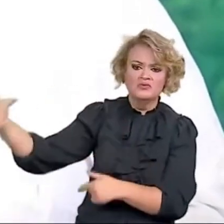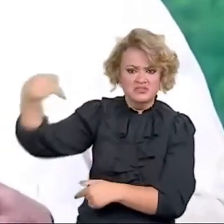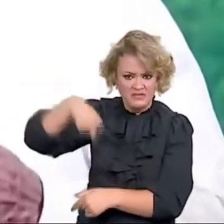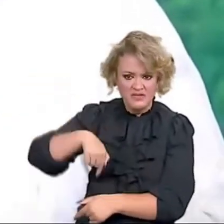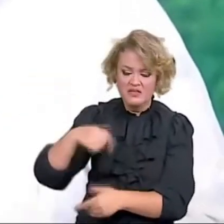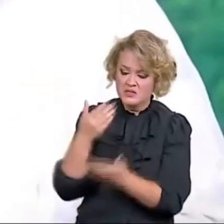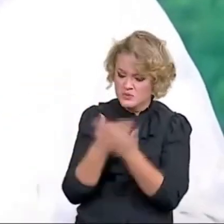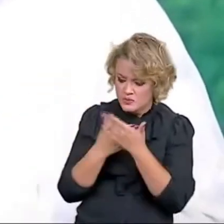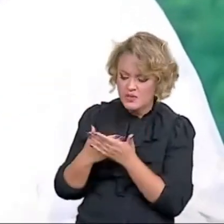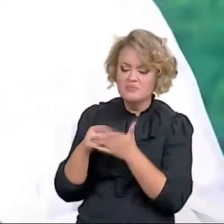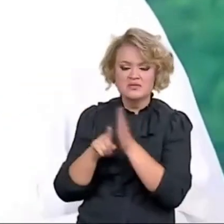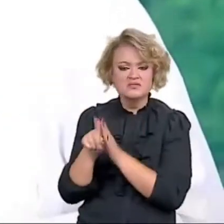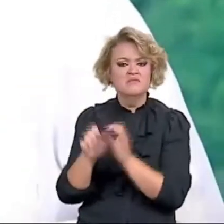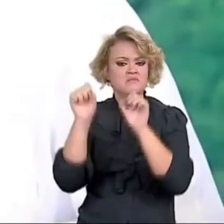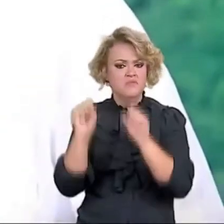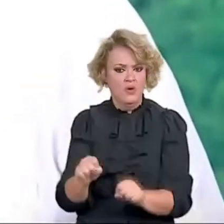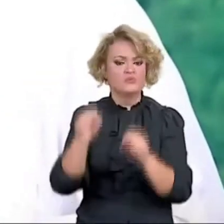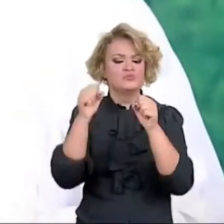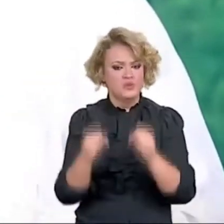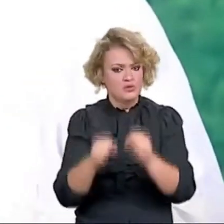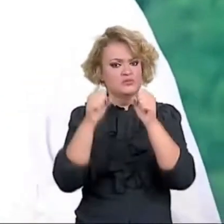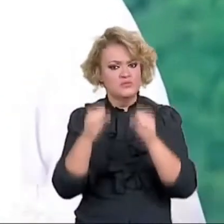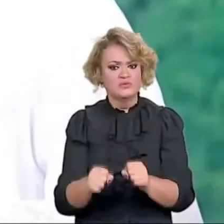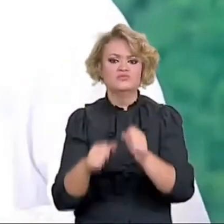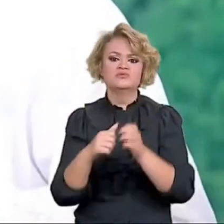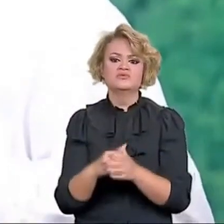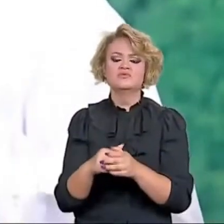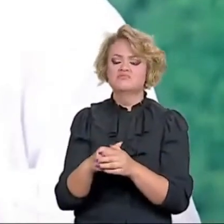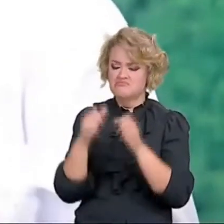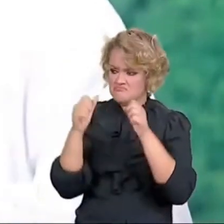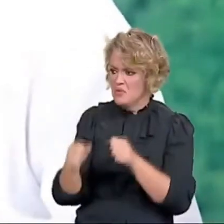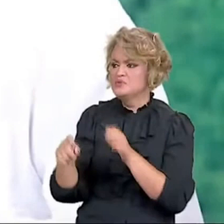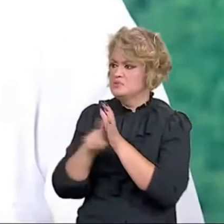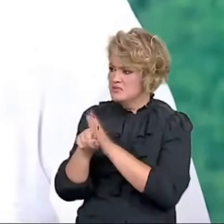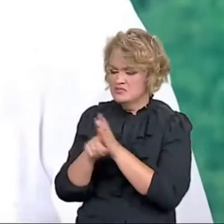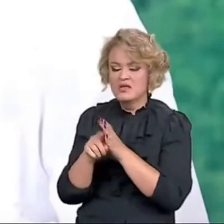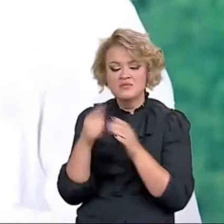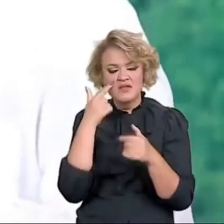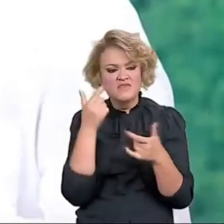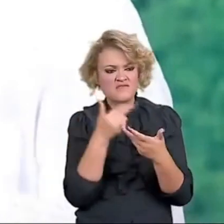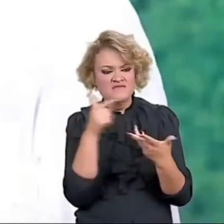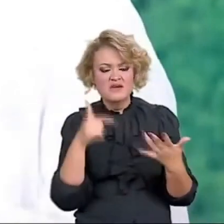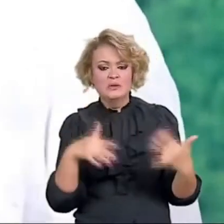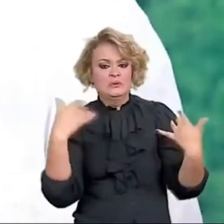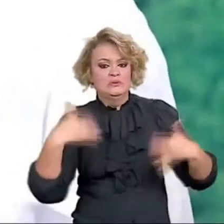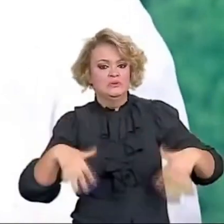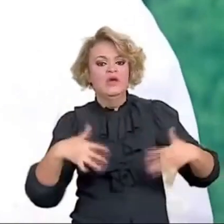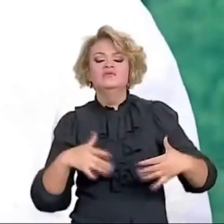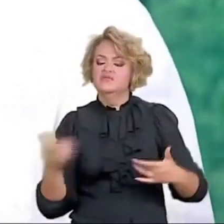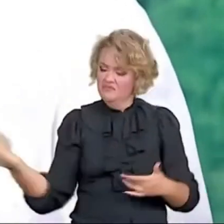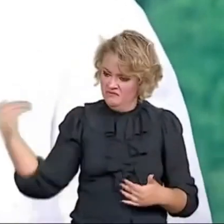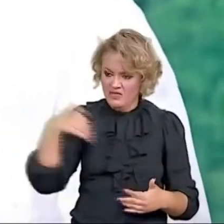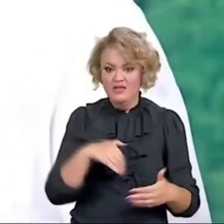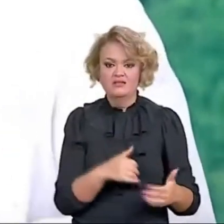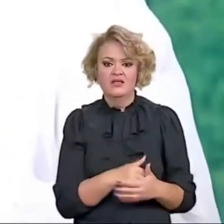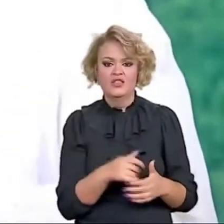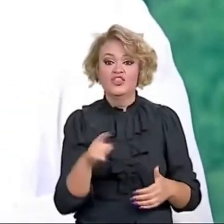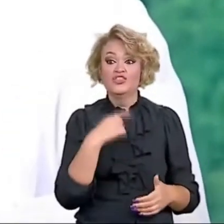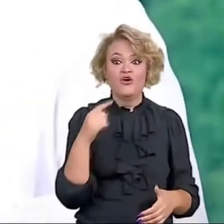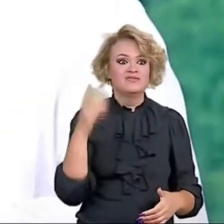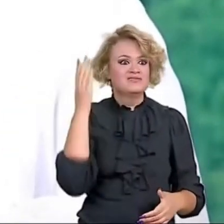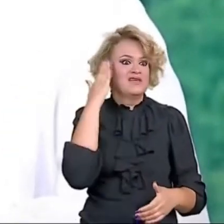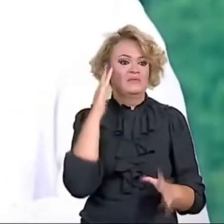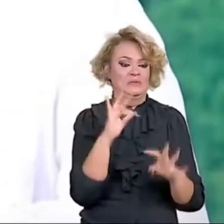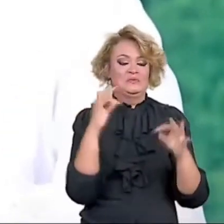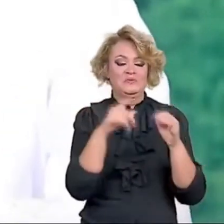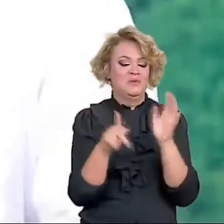pesquisa. Pesquisa para a gente conhecer uma riqueza incomensurável que nem nós temos dimensão de como